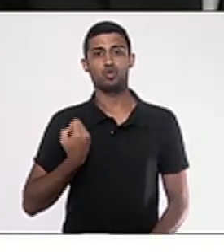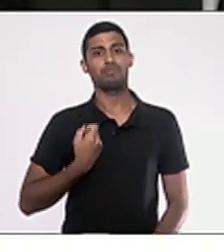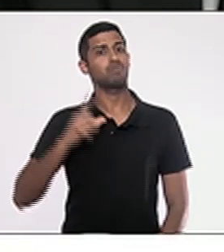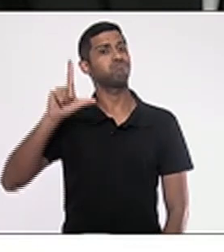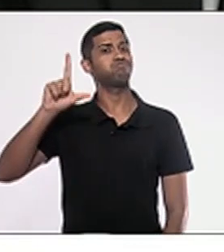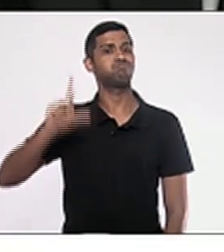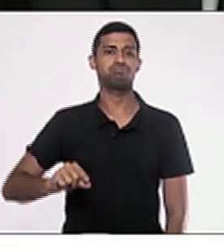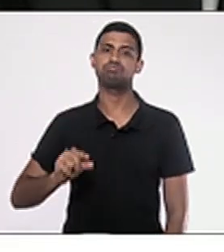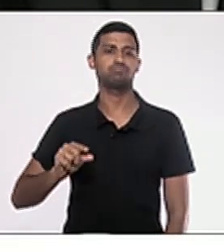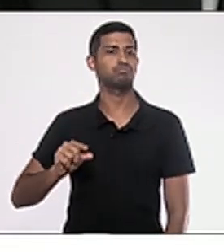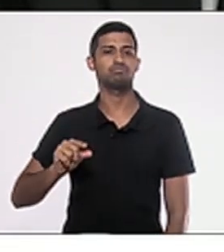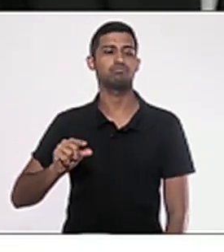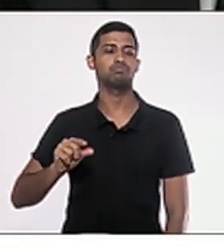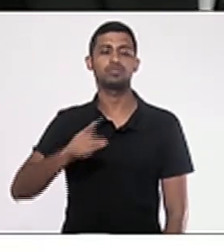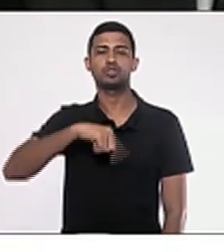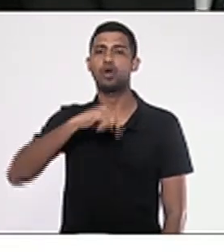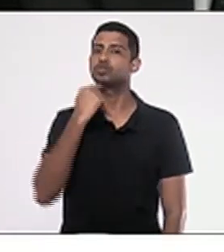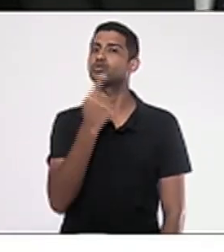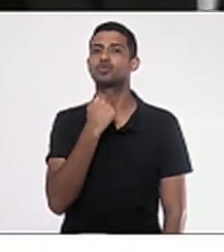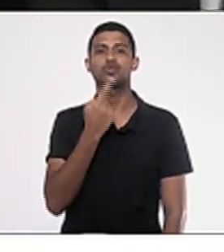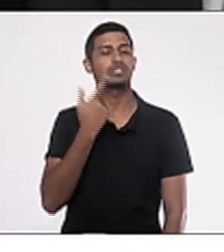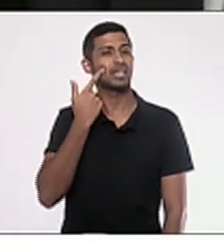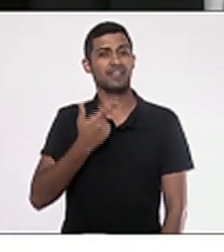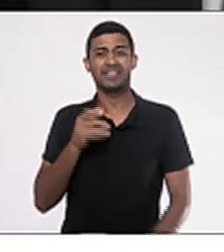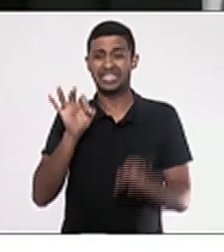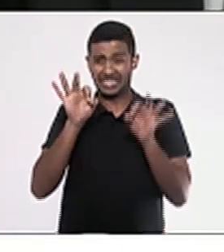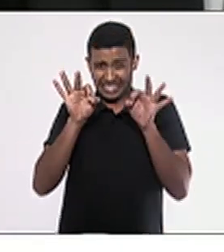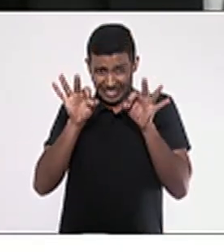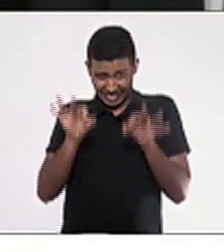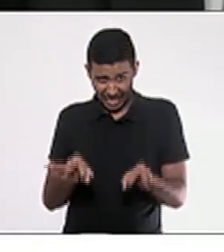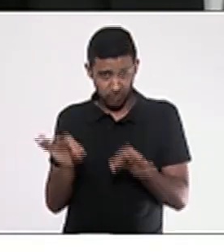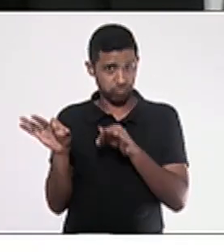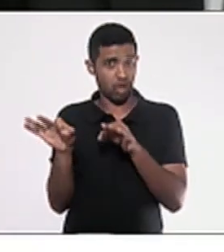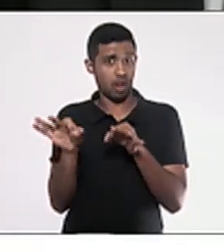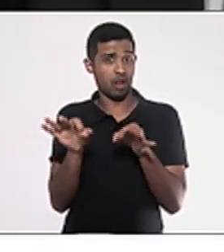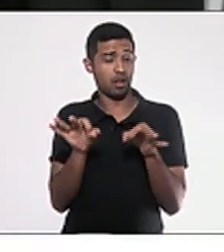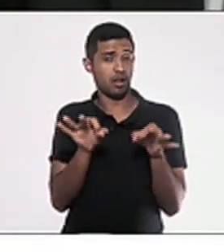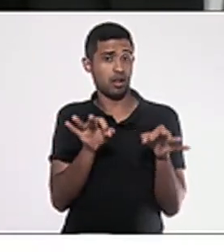gente não consegue, porventura, efetivar